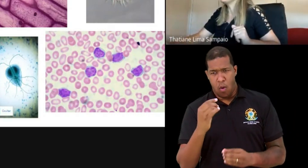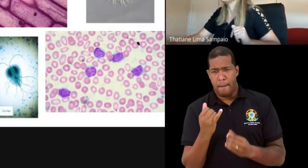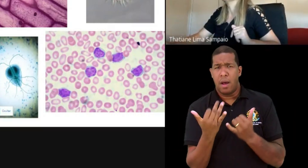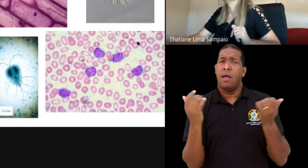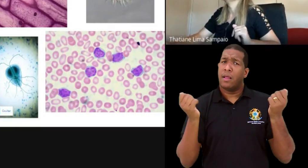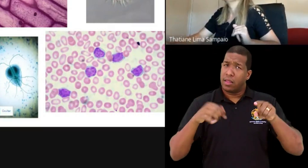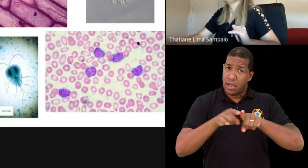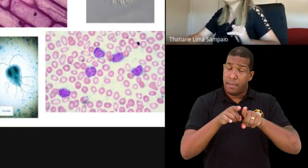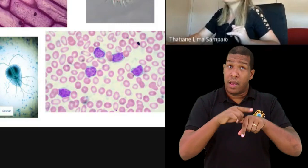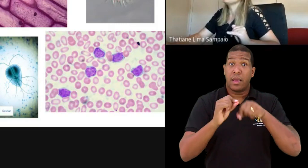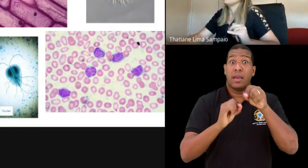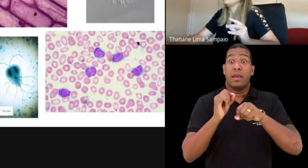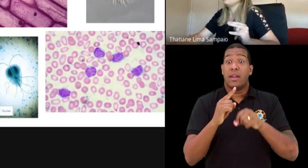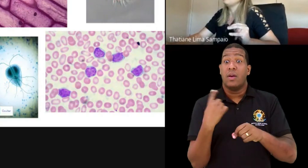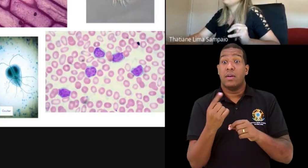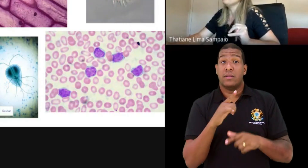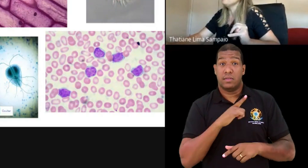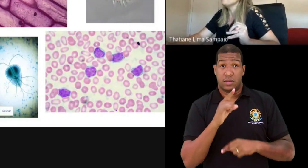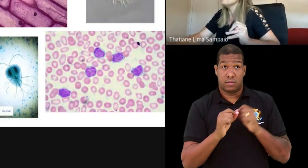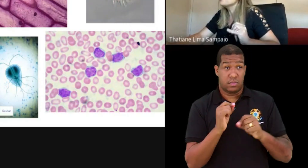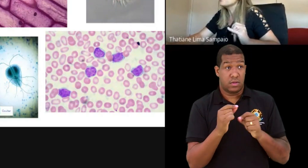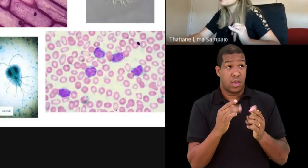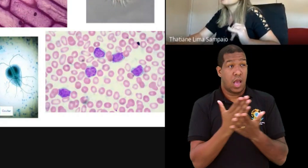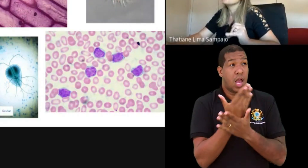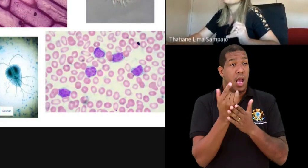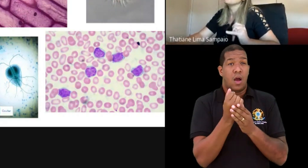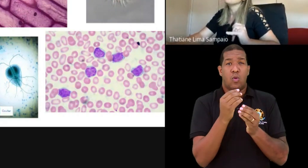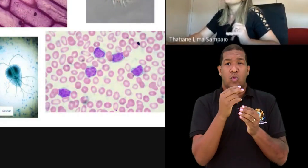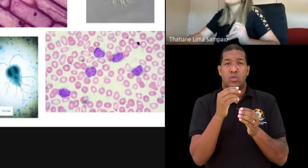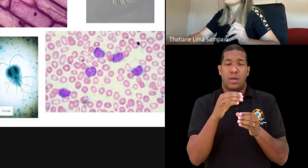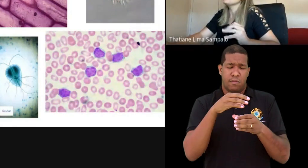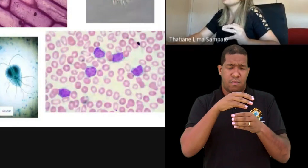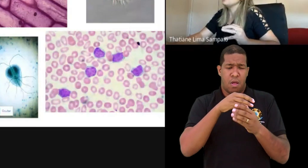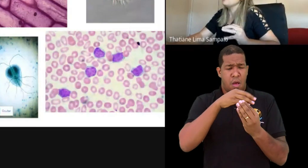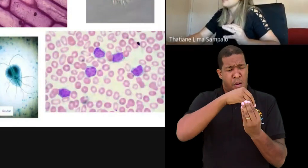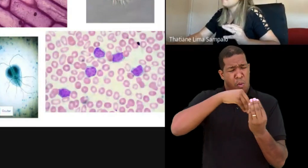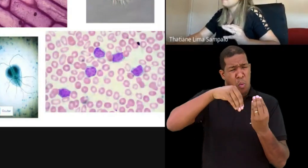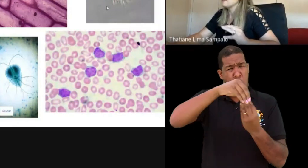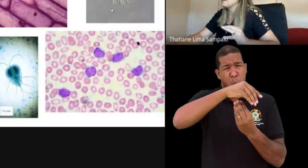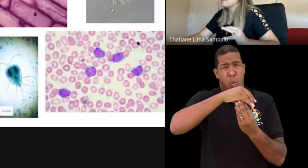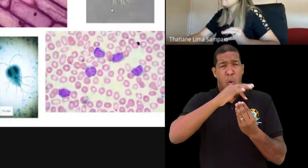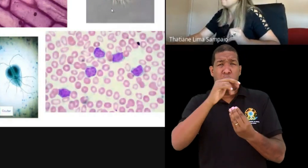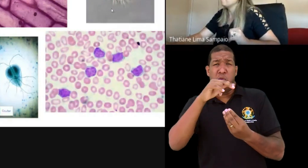Além disso, nós temos aqui fungos, nós temos aqui